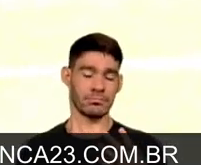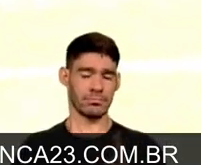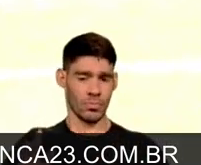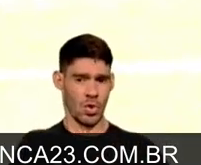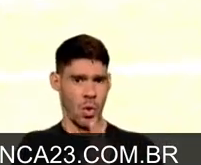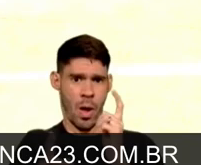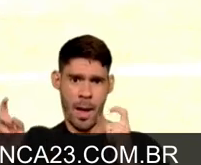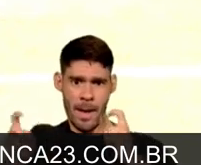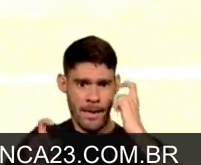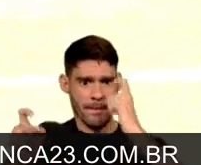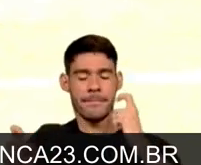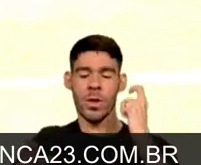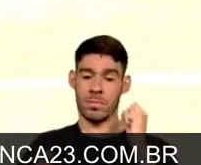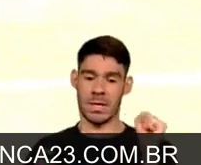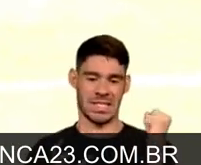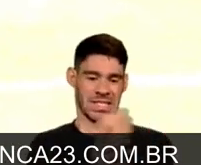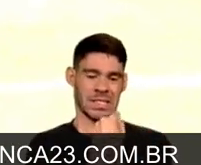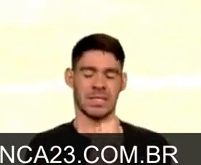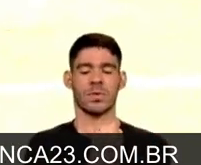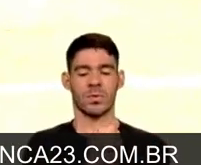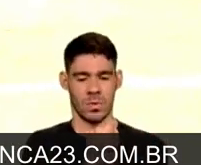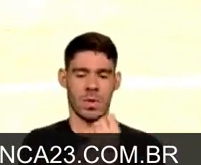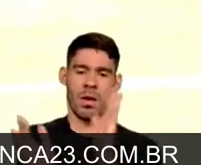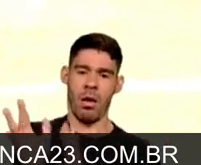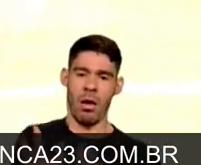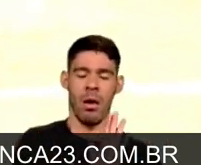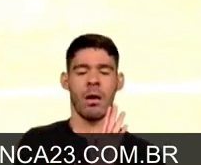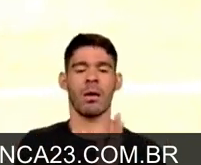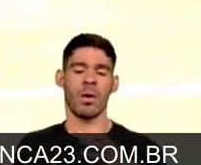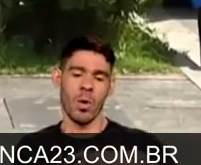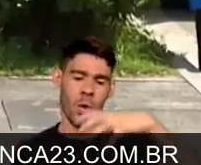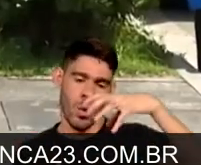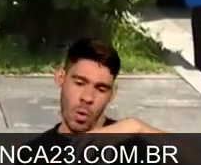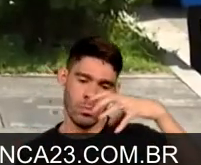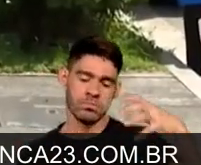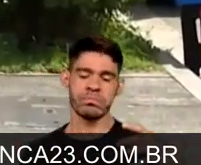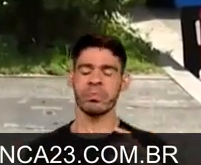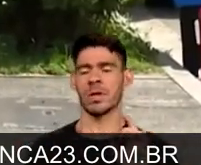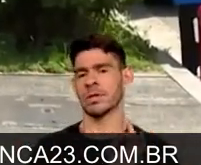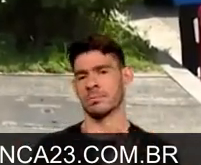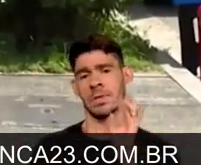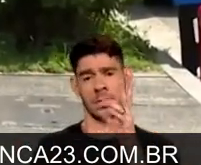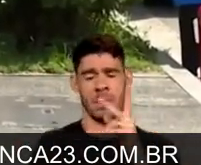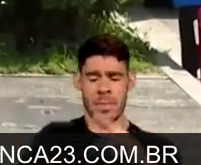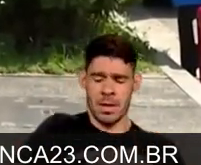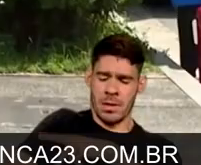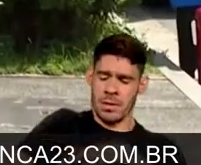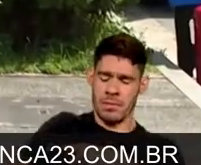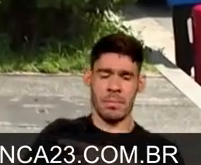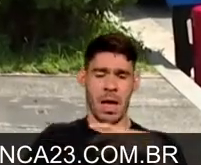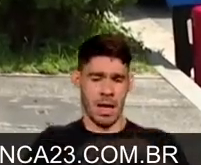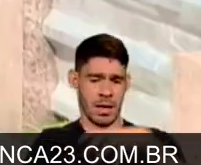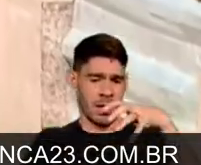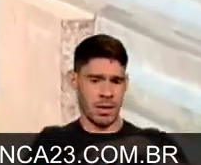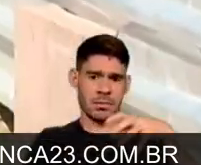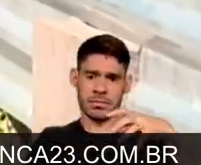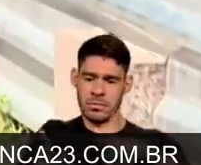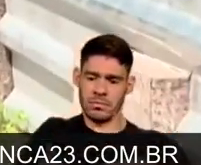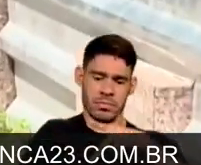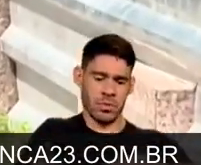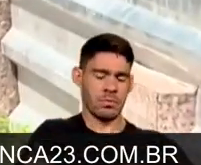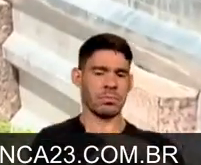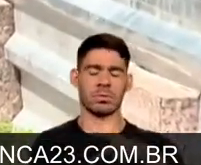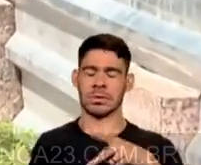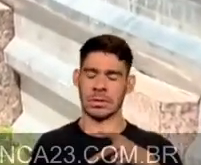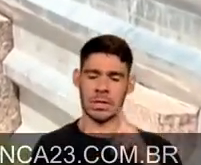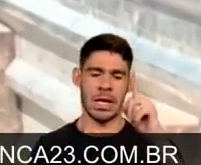levanta preocupações sobre a segurança e o cuidado com a terceira idade, especialmente em um país onde o envelhecimento da população